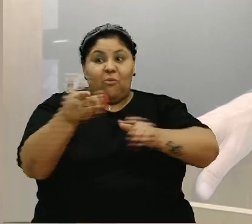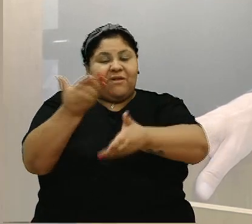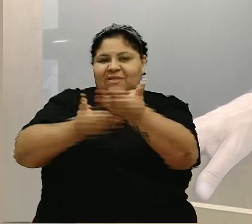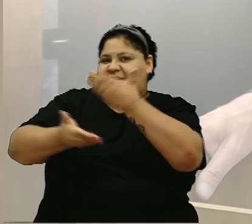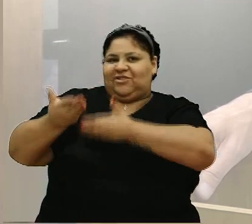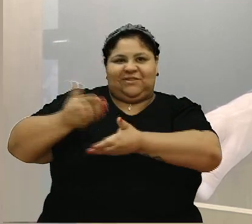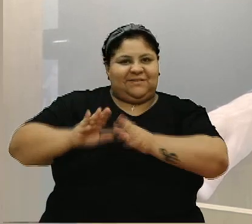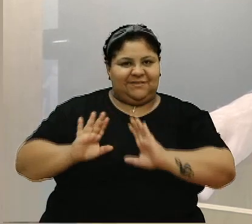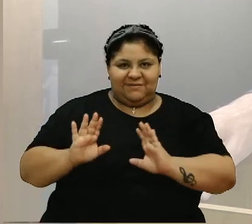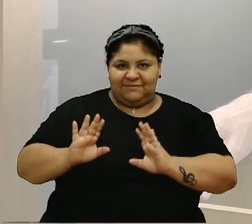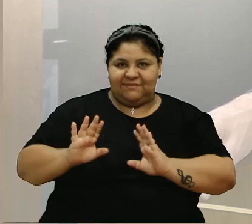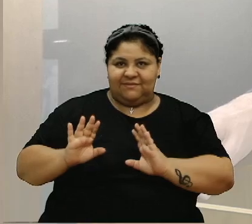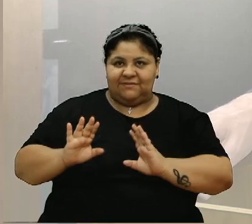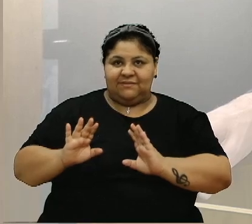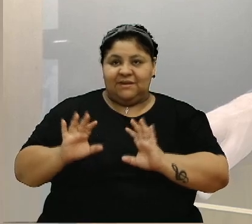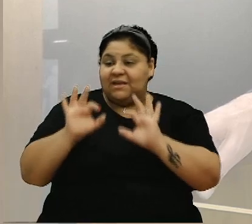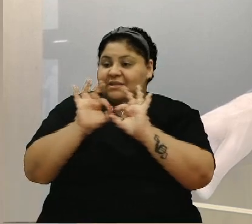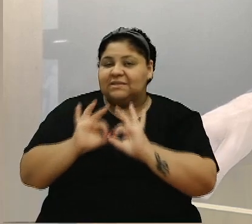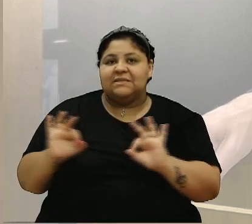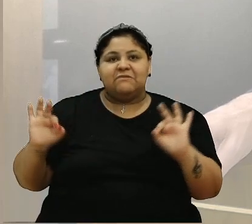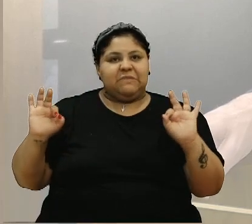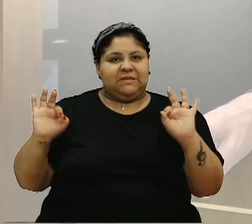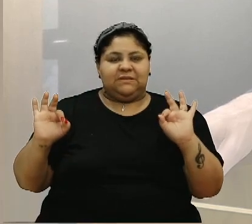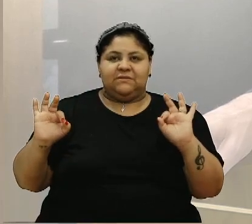atendidas. Isso é bem simples.